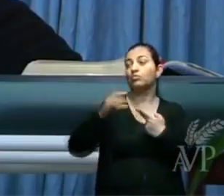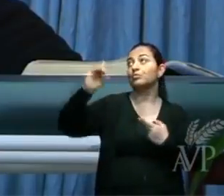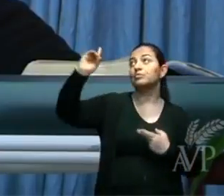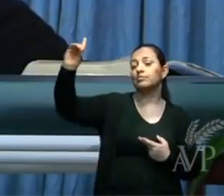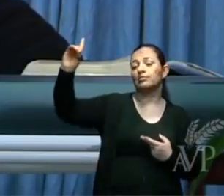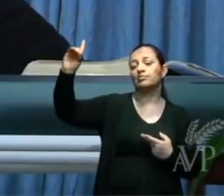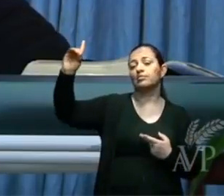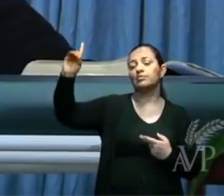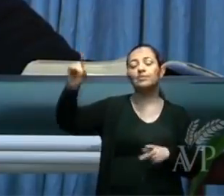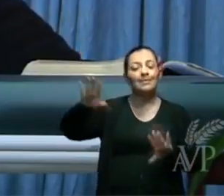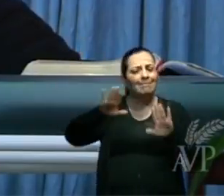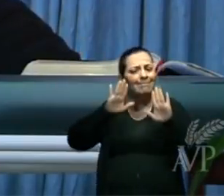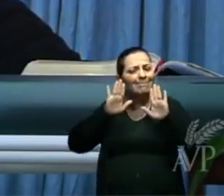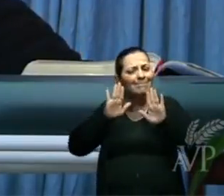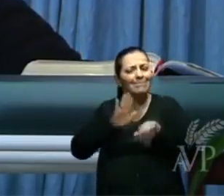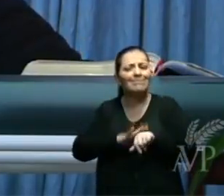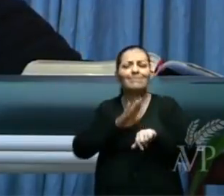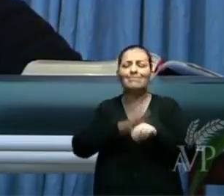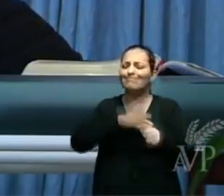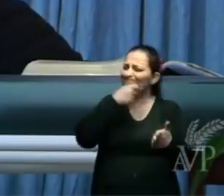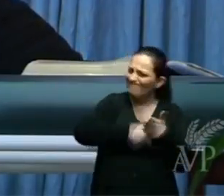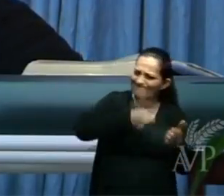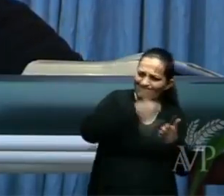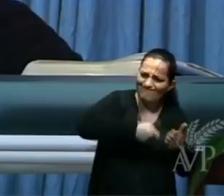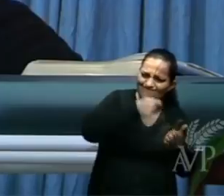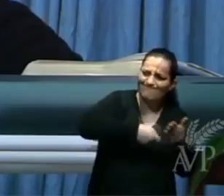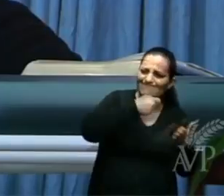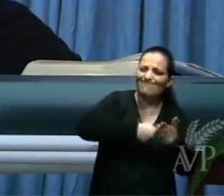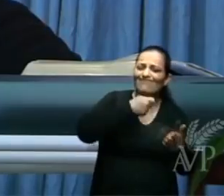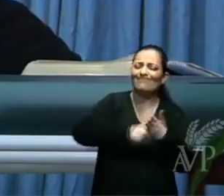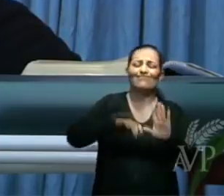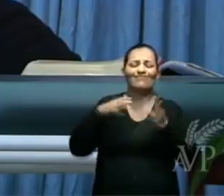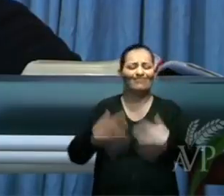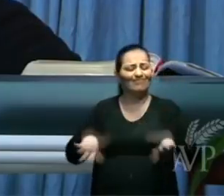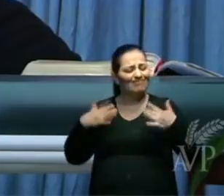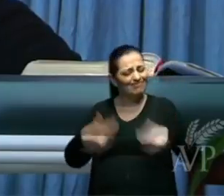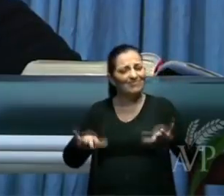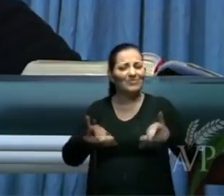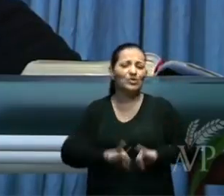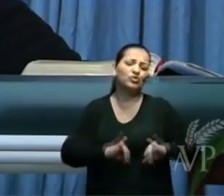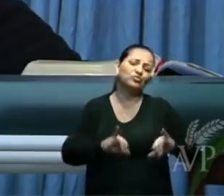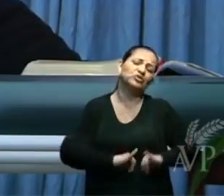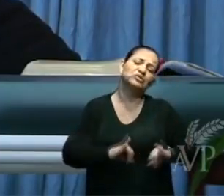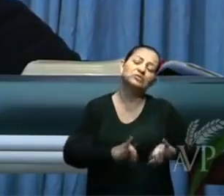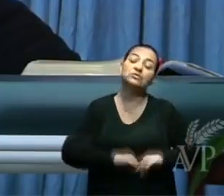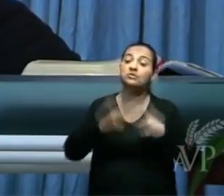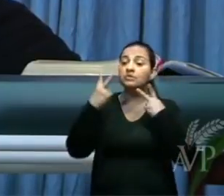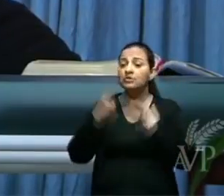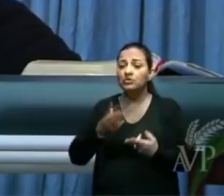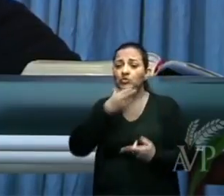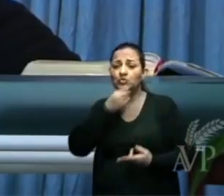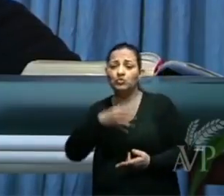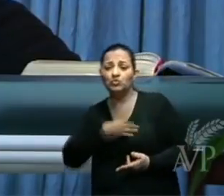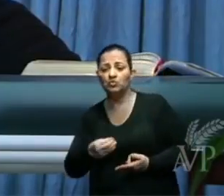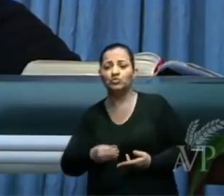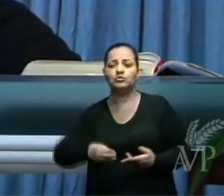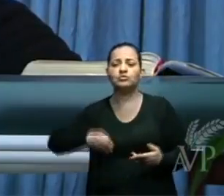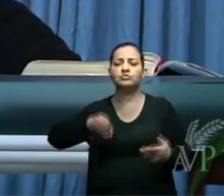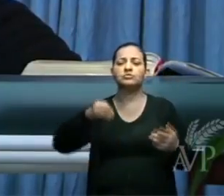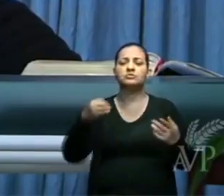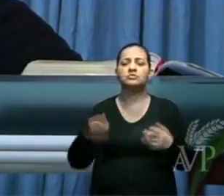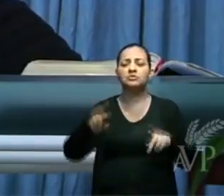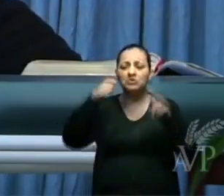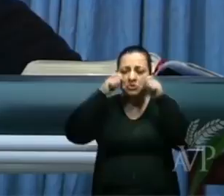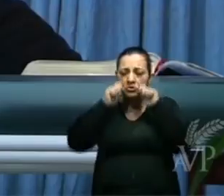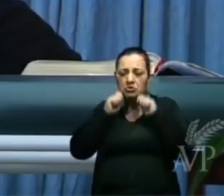e por mais que ele corta por mais que ele fira é como filho que apanha mas